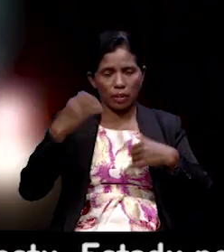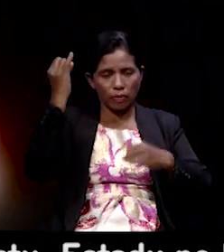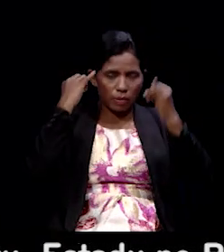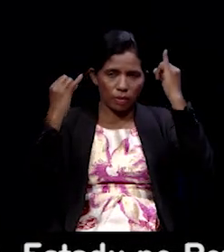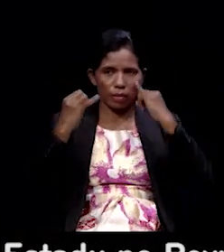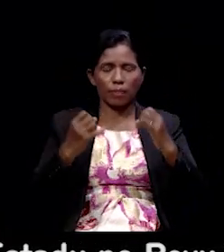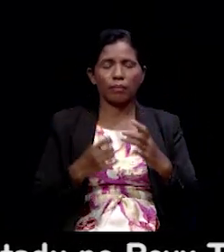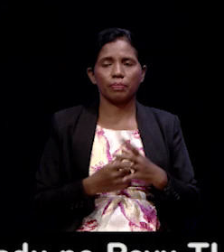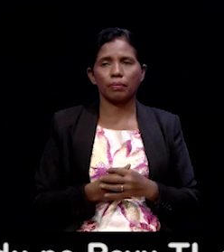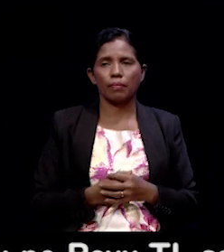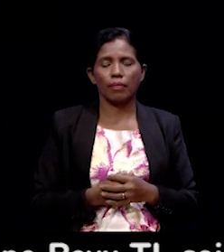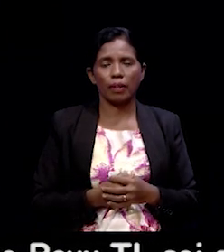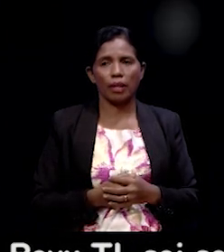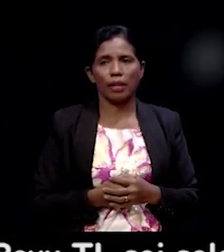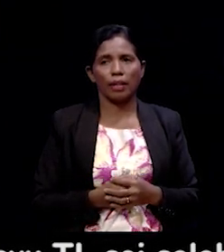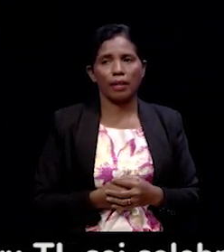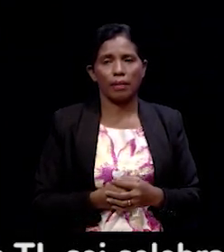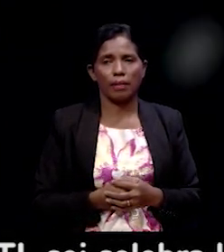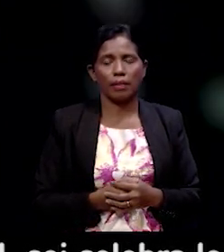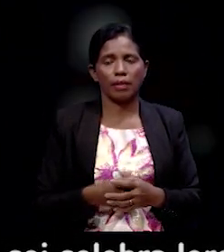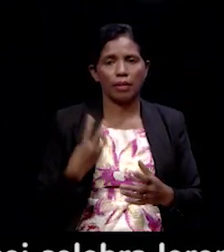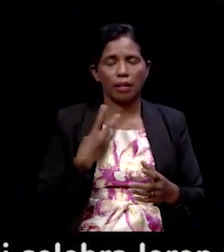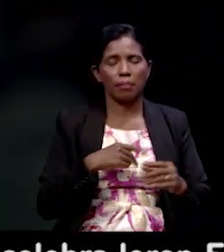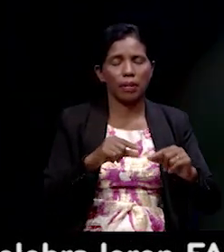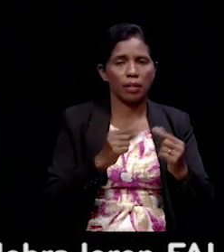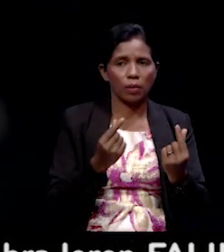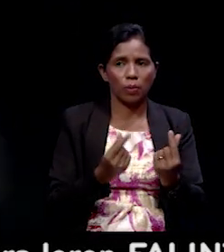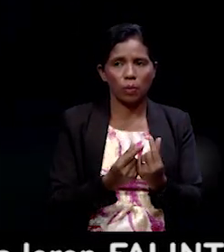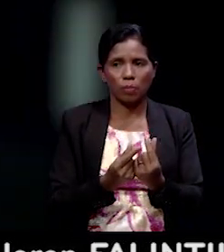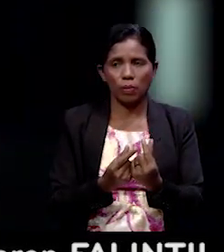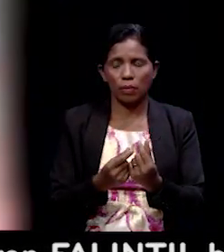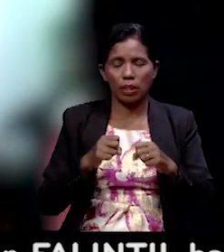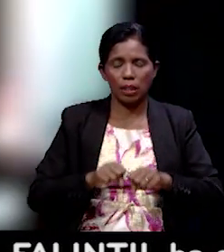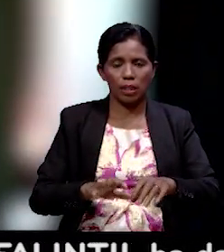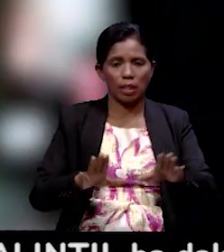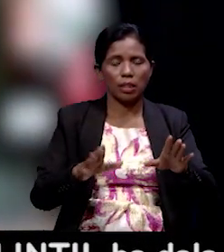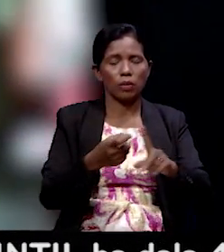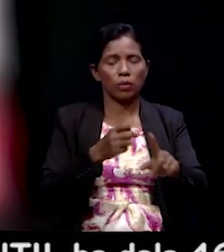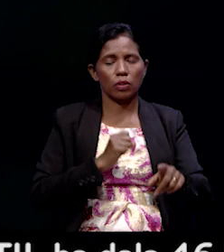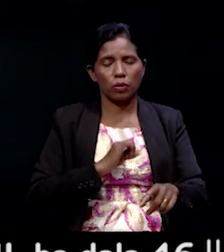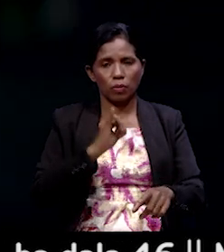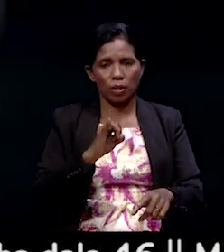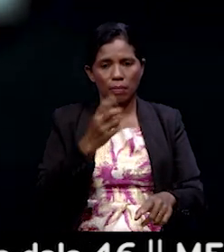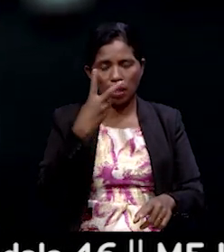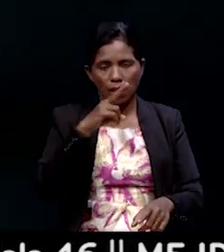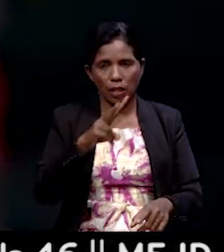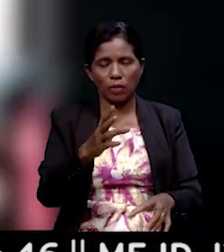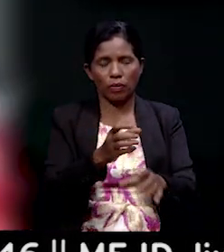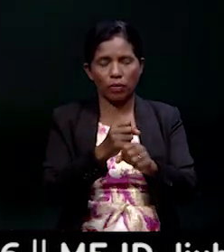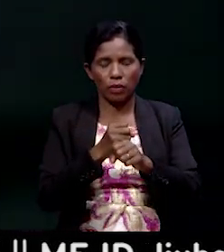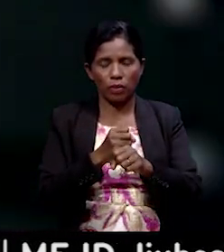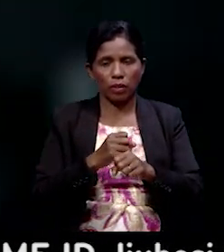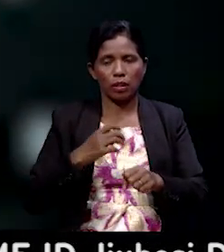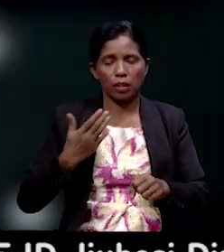em queras, ou em meio dia, e tem minha equipa Patrulha Marítima Neo Sisuai Maia Jumalaya, onde foi a senhora